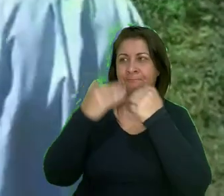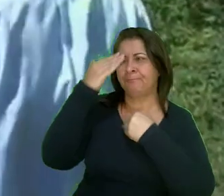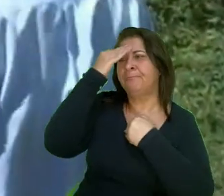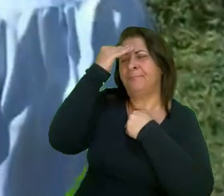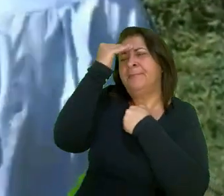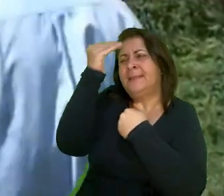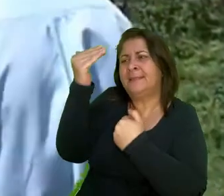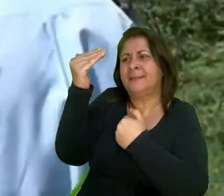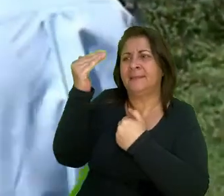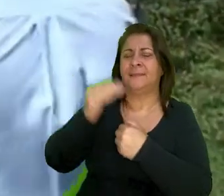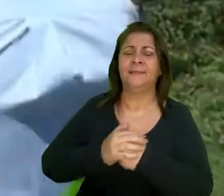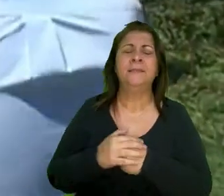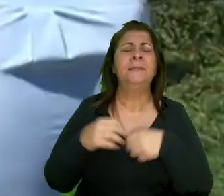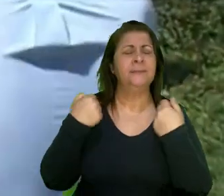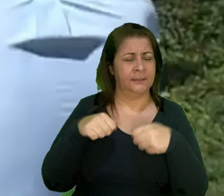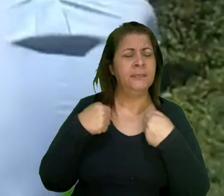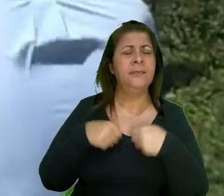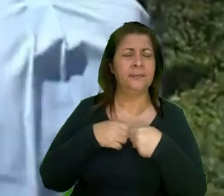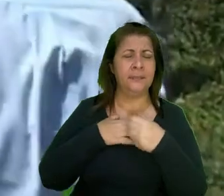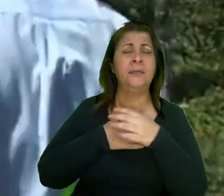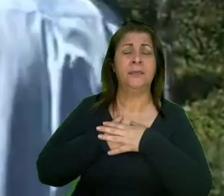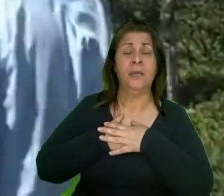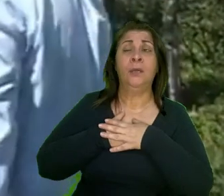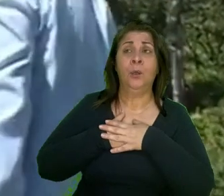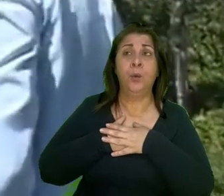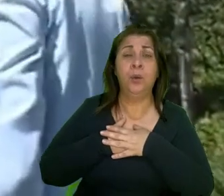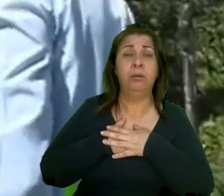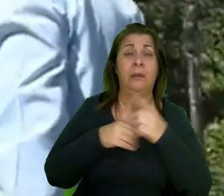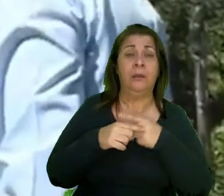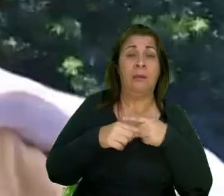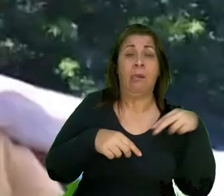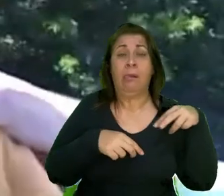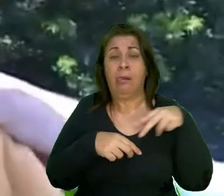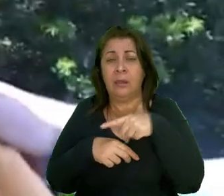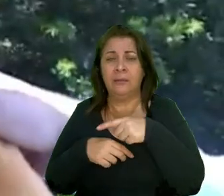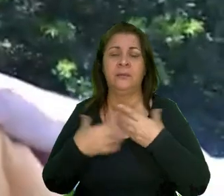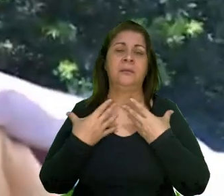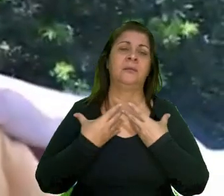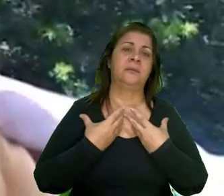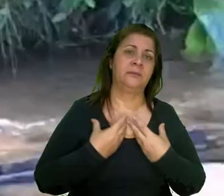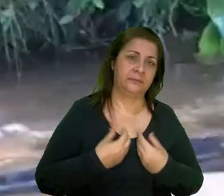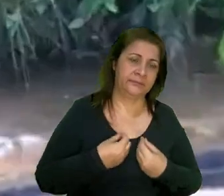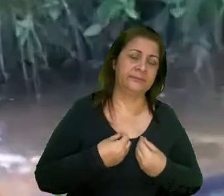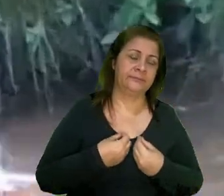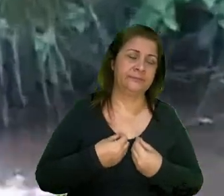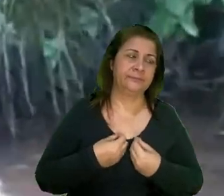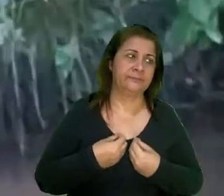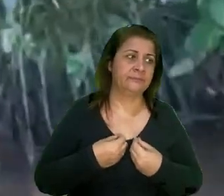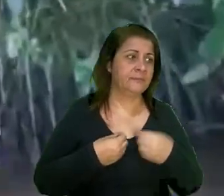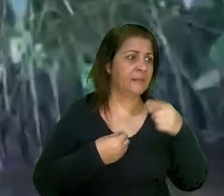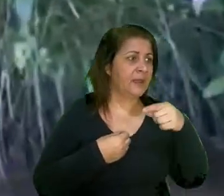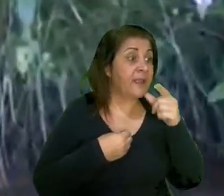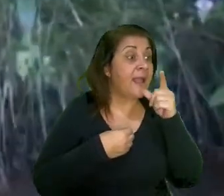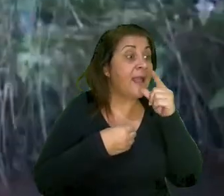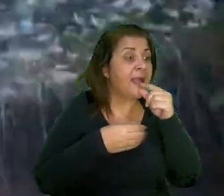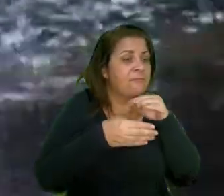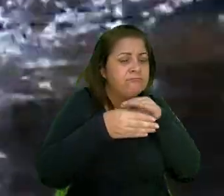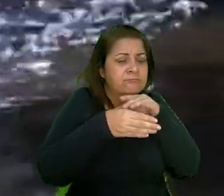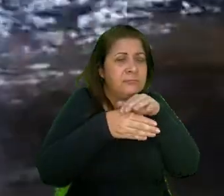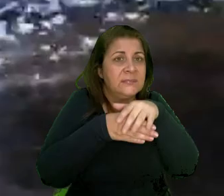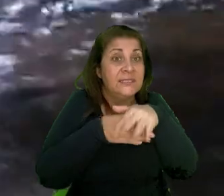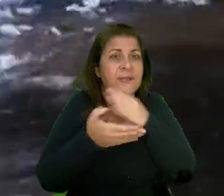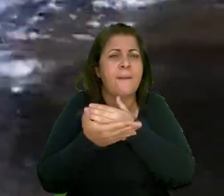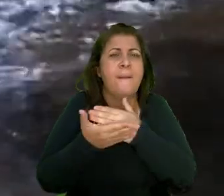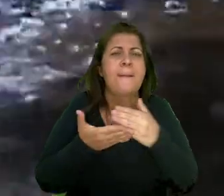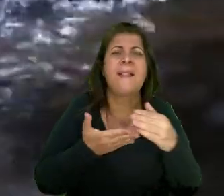Obrigado, seu caçador Eu tava precisando Depois desse pique Eu cansei Aqui é uma bica d